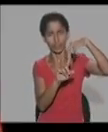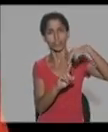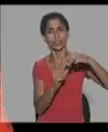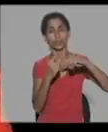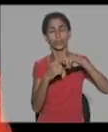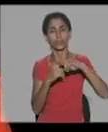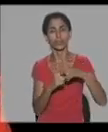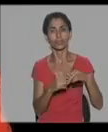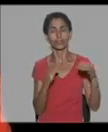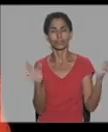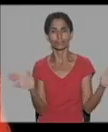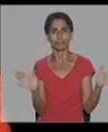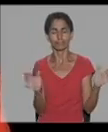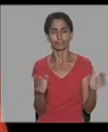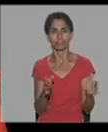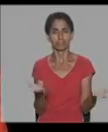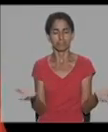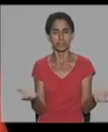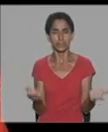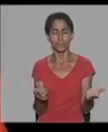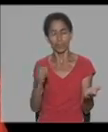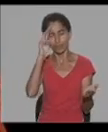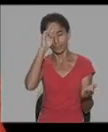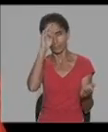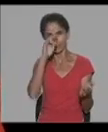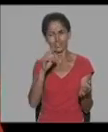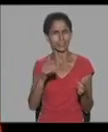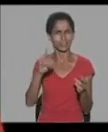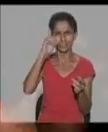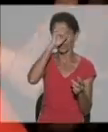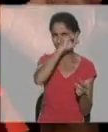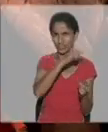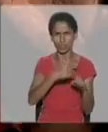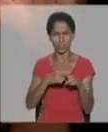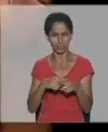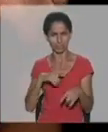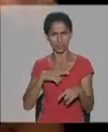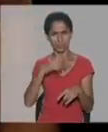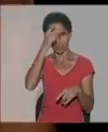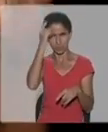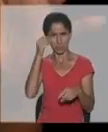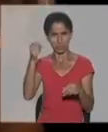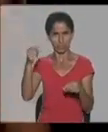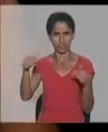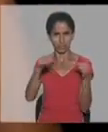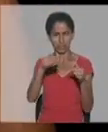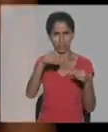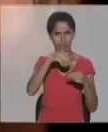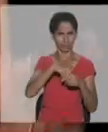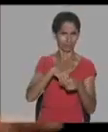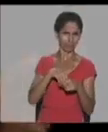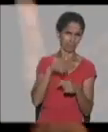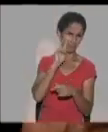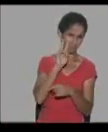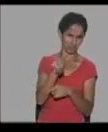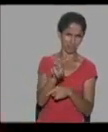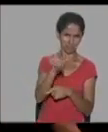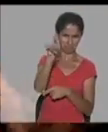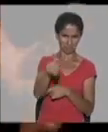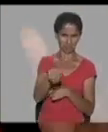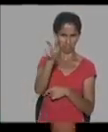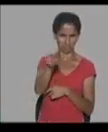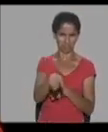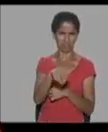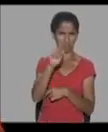referência, né? Eu me lembro que foi tão complicado, o funcionário não olhava para a cara da gente e falou assim, esses caras tudo preto,